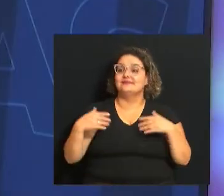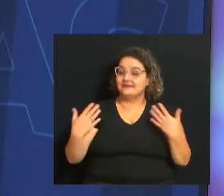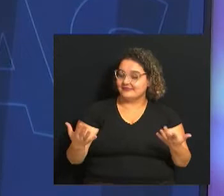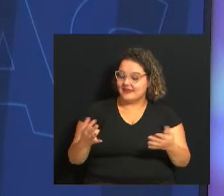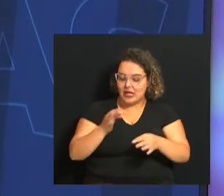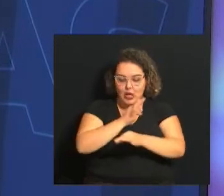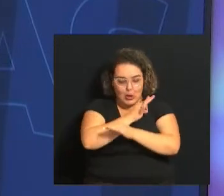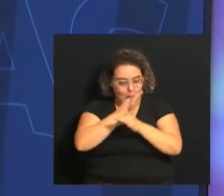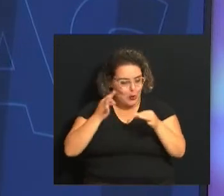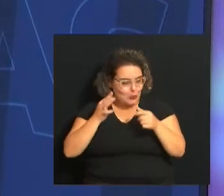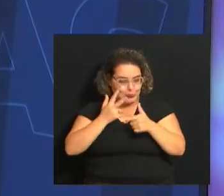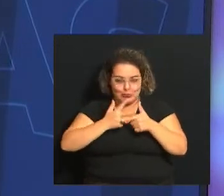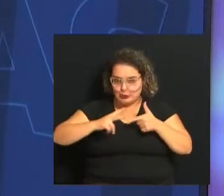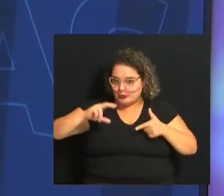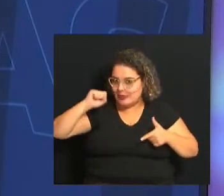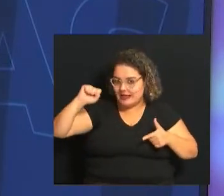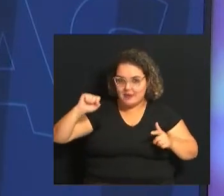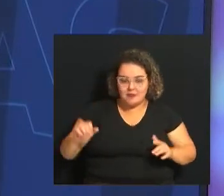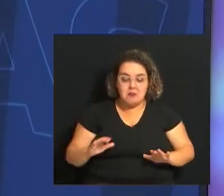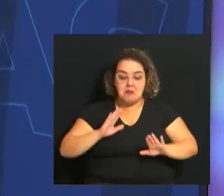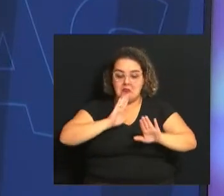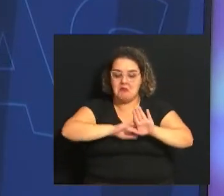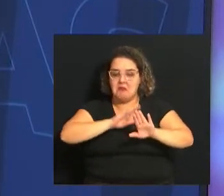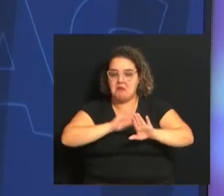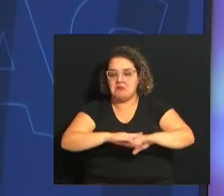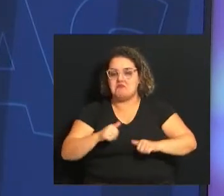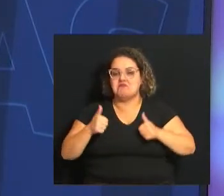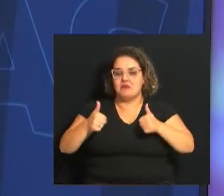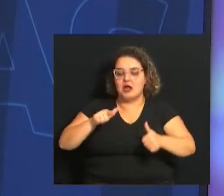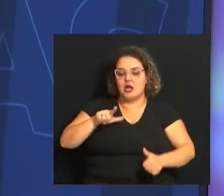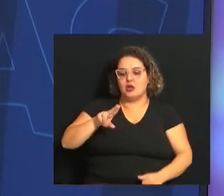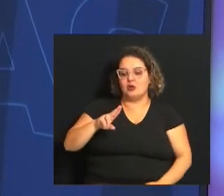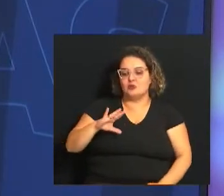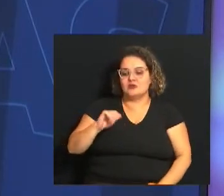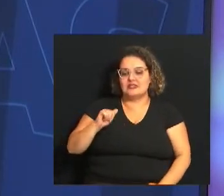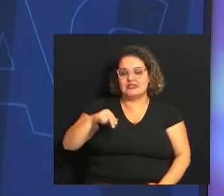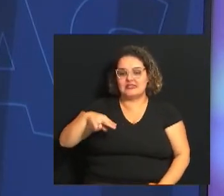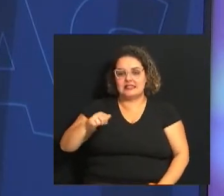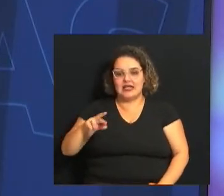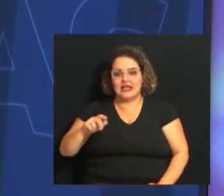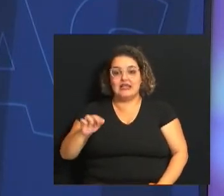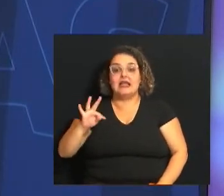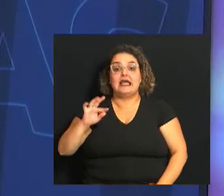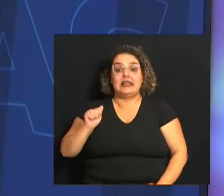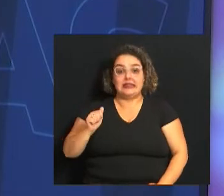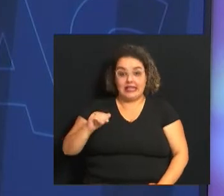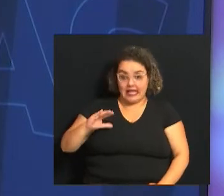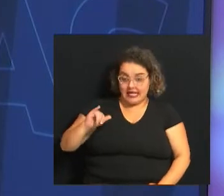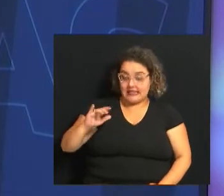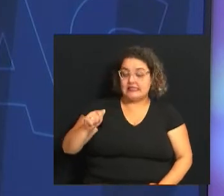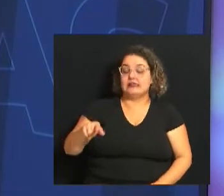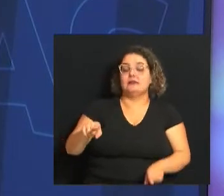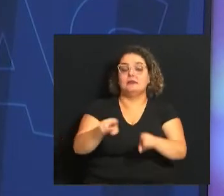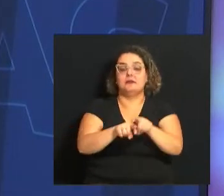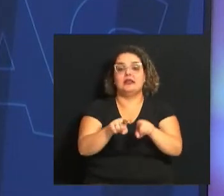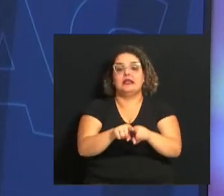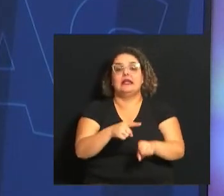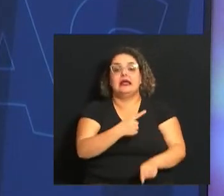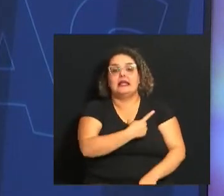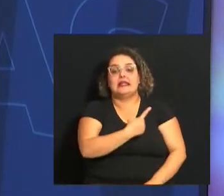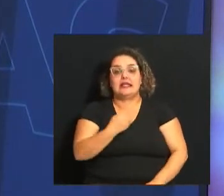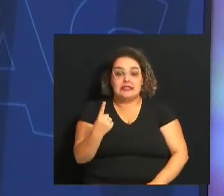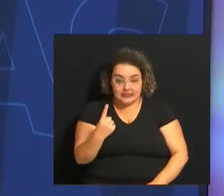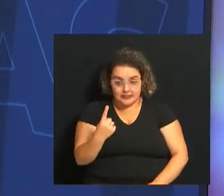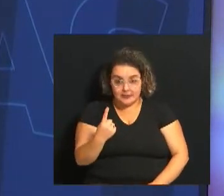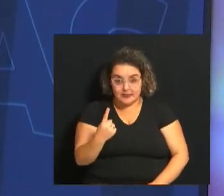Ótima vitória, belas atuações da Lucinara, da Tássia também. Lembrando que essa foi a 11ª rodada